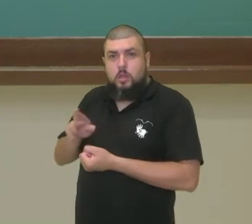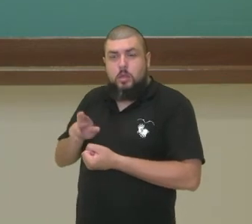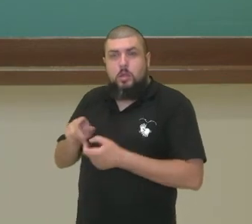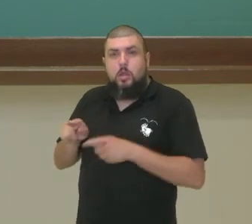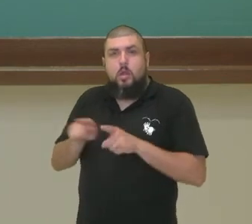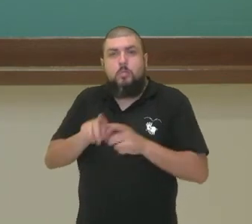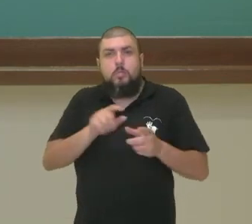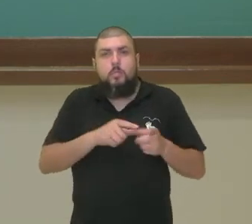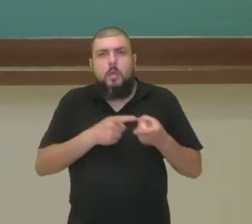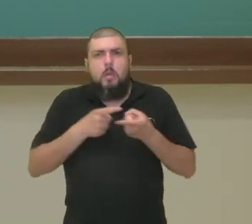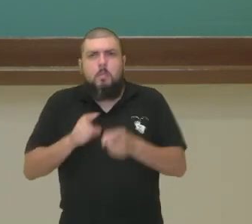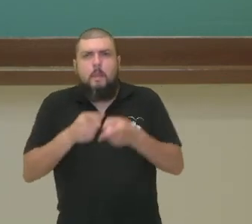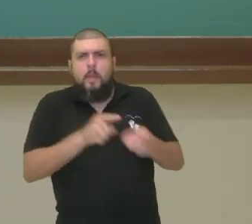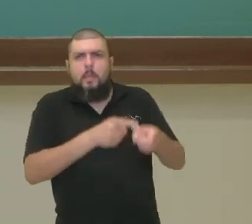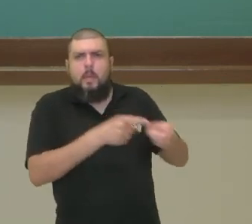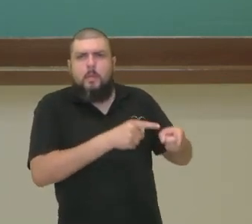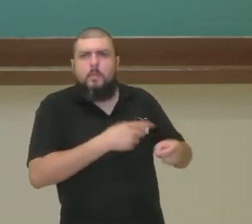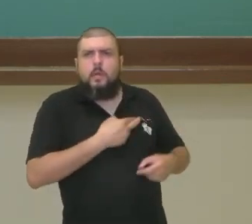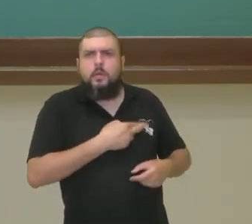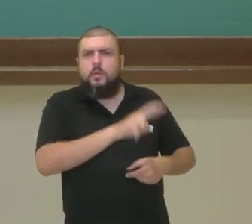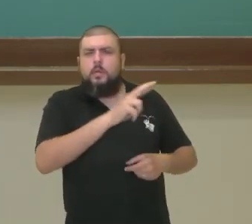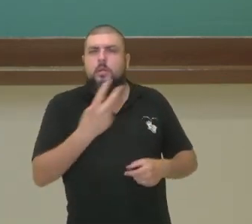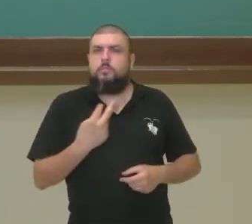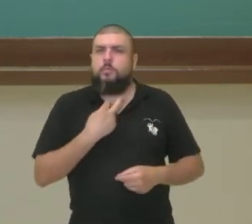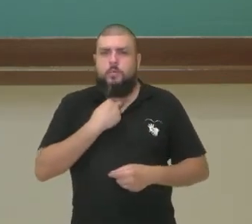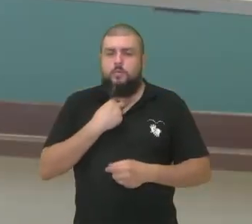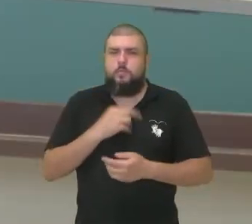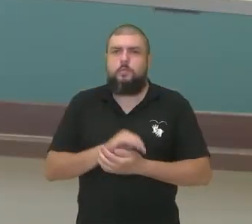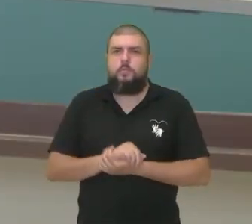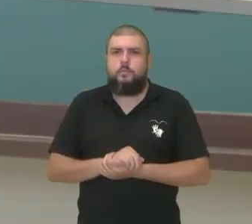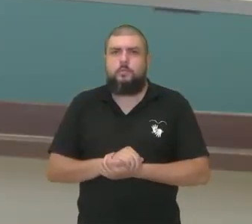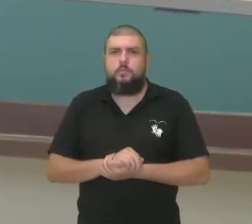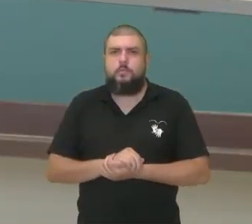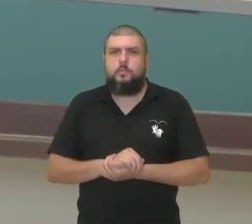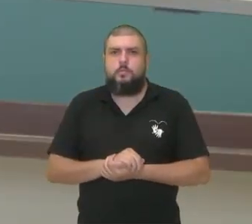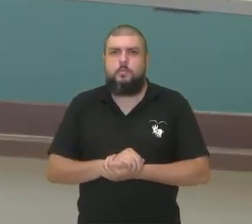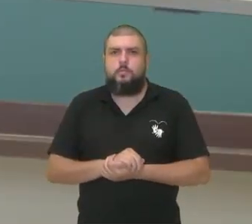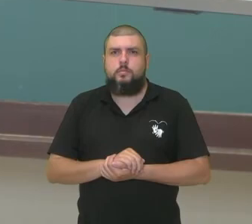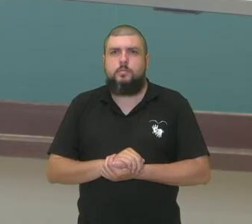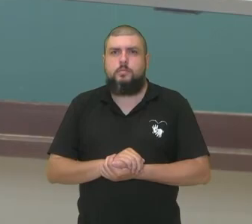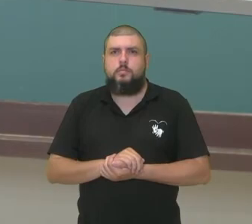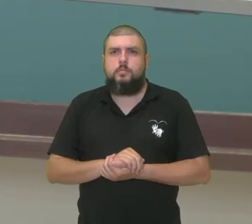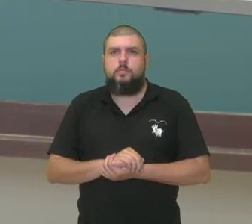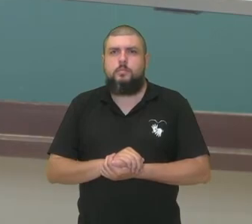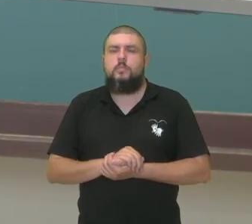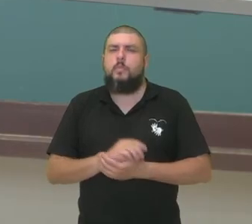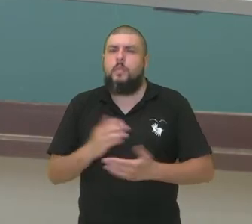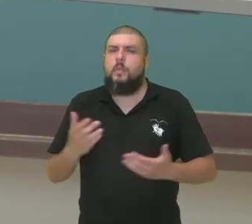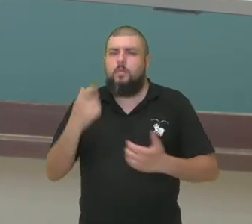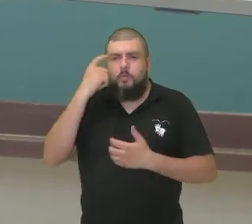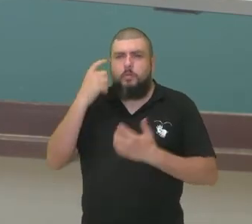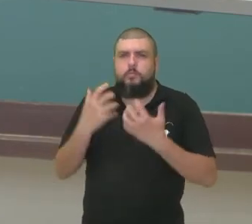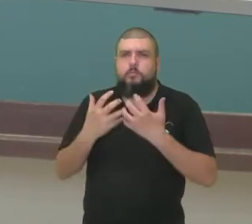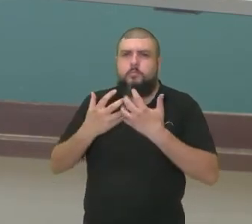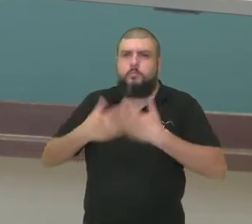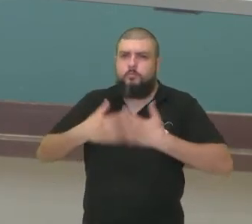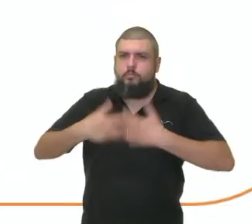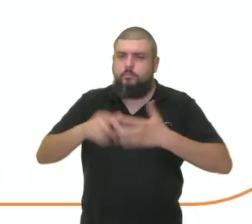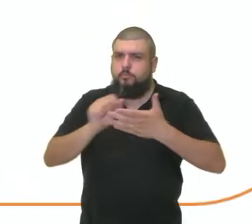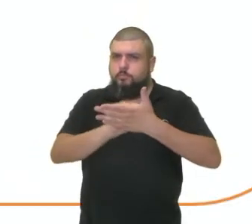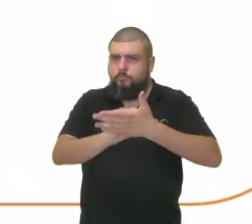outras. É isso que é garantir a liberdade religiosa. Bom, seguindo essa linha de raciocínio, vamos fazer uma